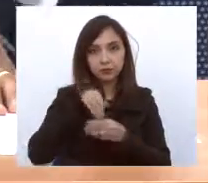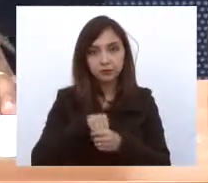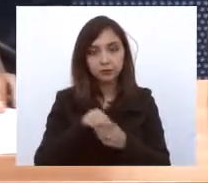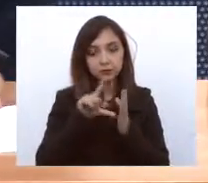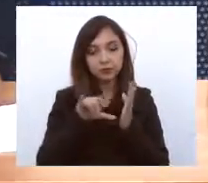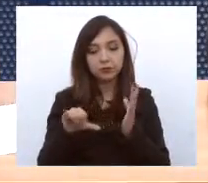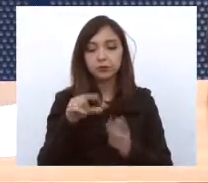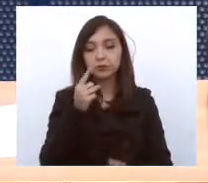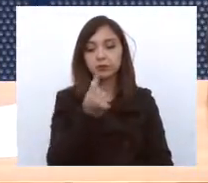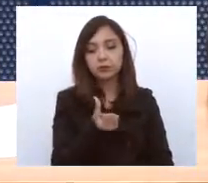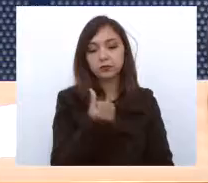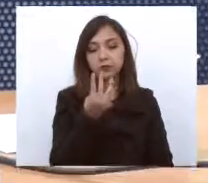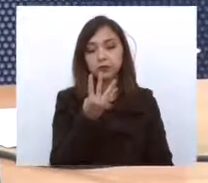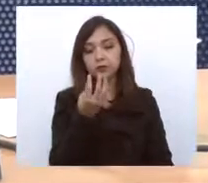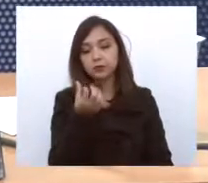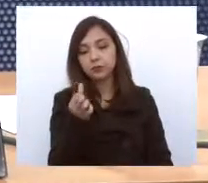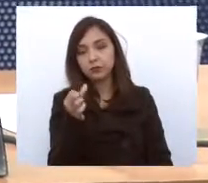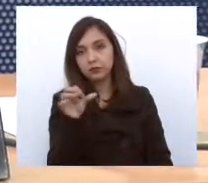de lei número